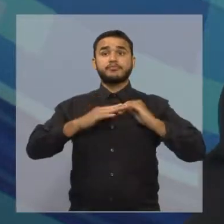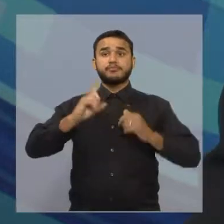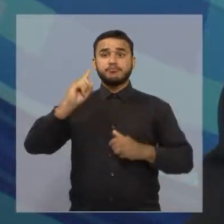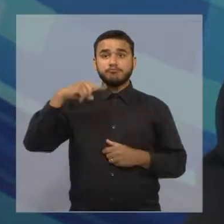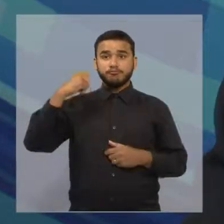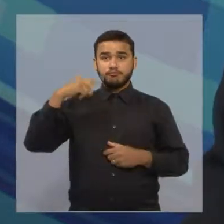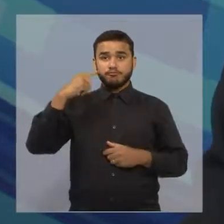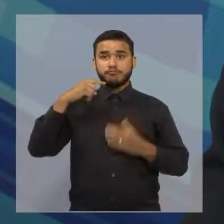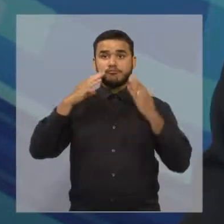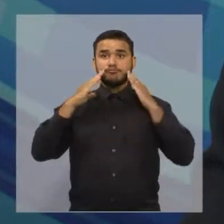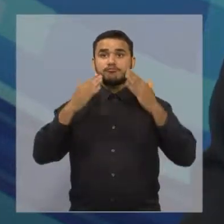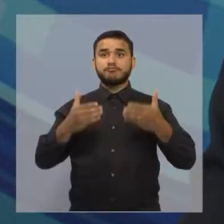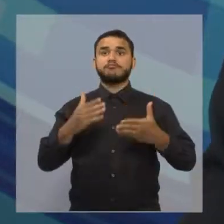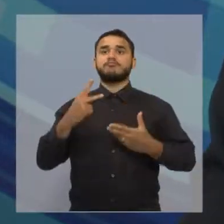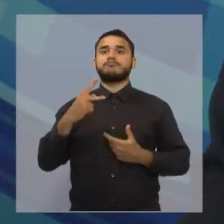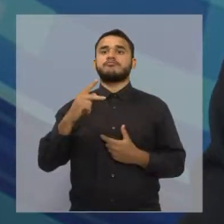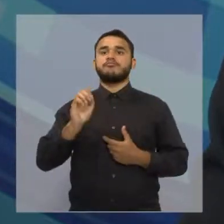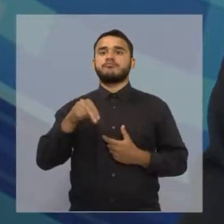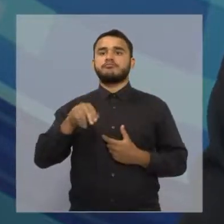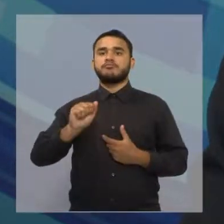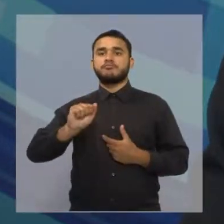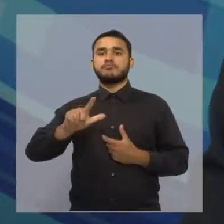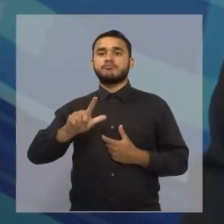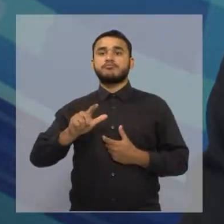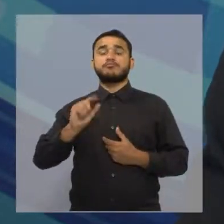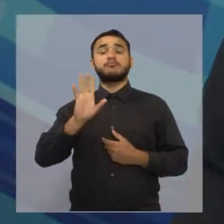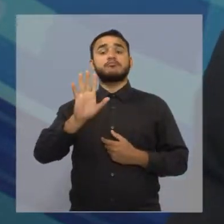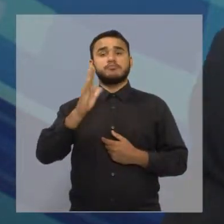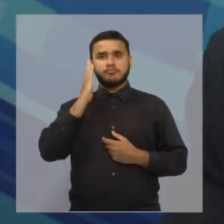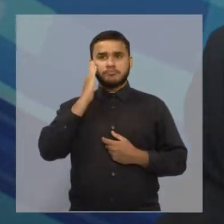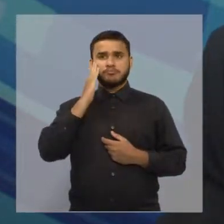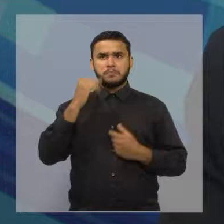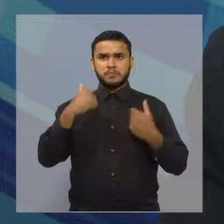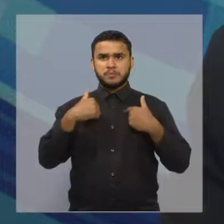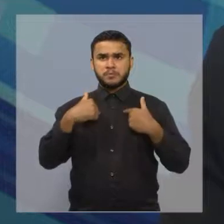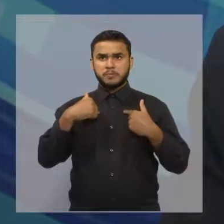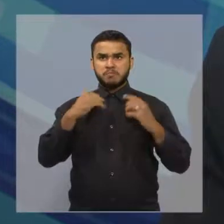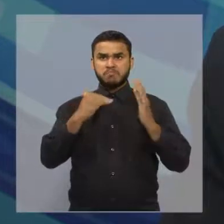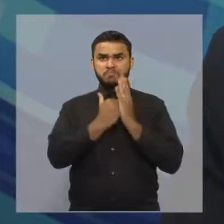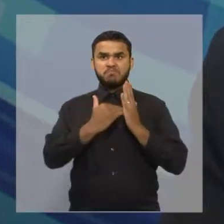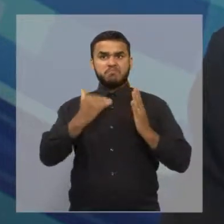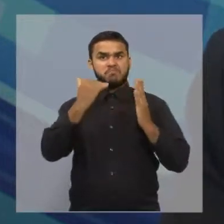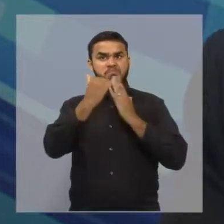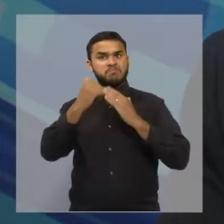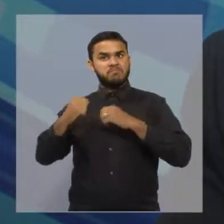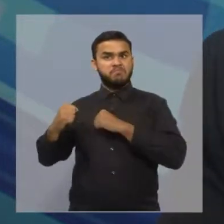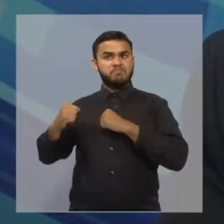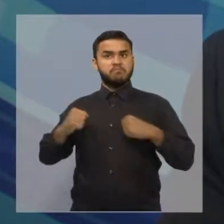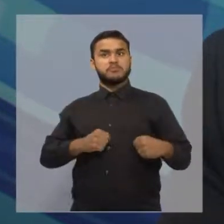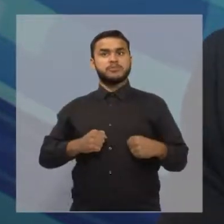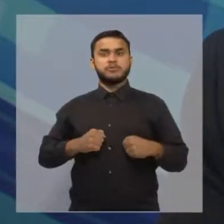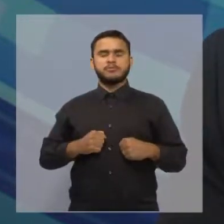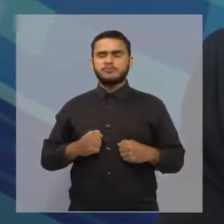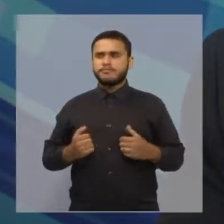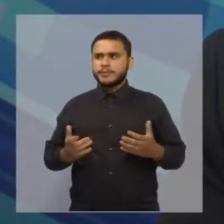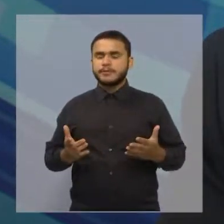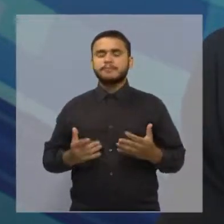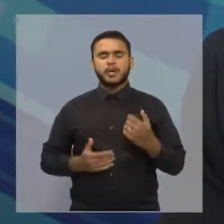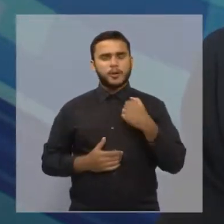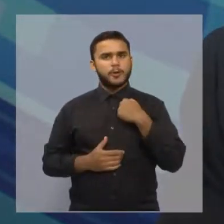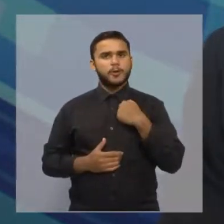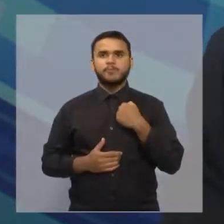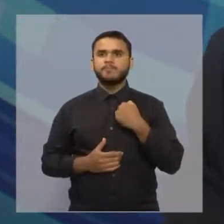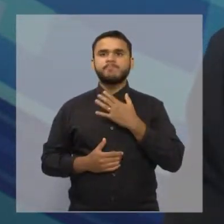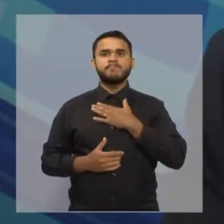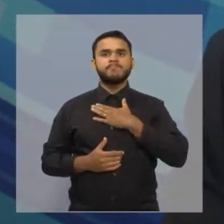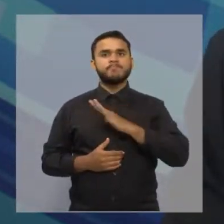alguma atuação na área penal, é claro que o abuso de autoridade me incomoda pessoalmente, né? E é